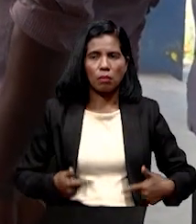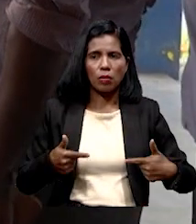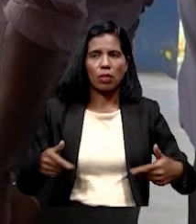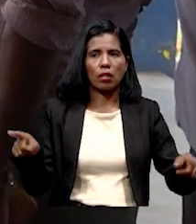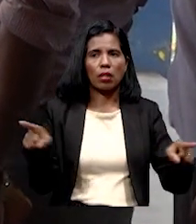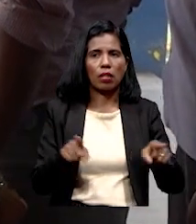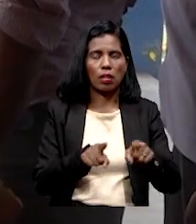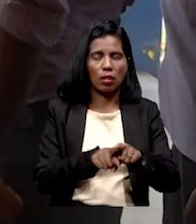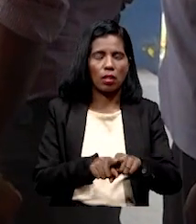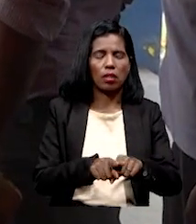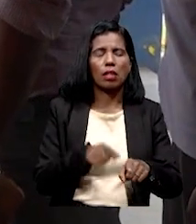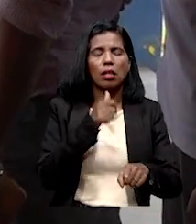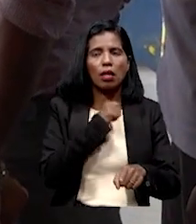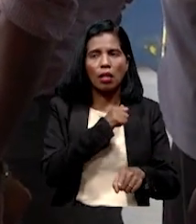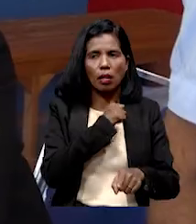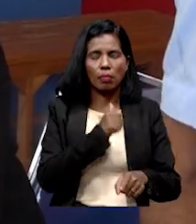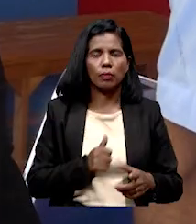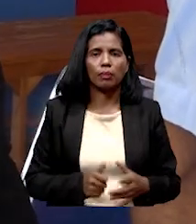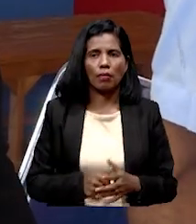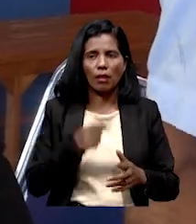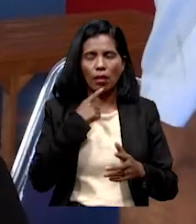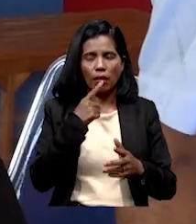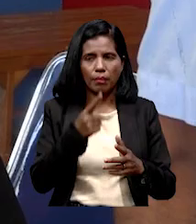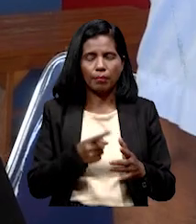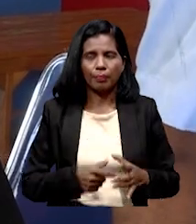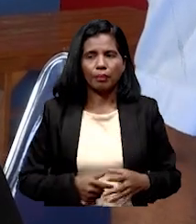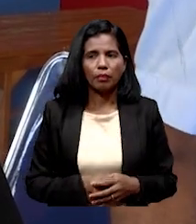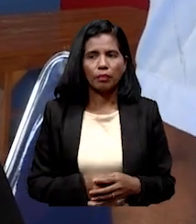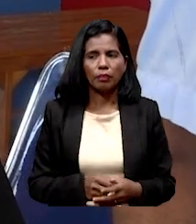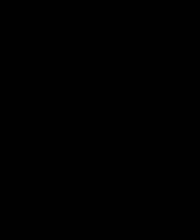estatuto nailulik. Leopoldina de Carvalho, bem-vinda Simenes, GMN.